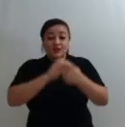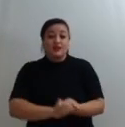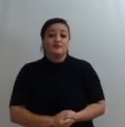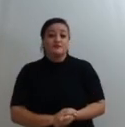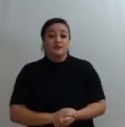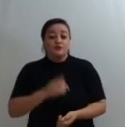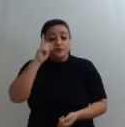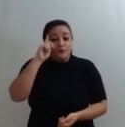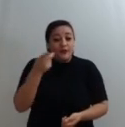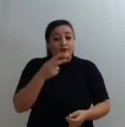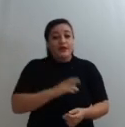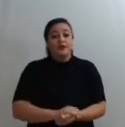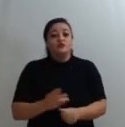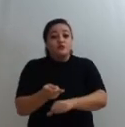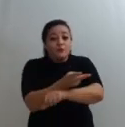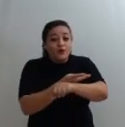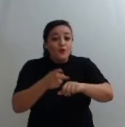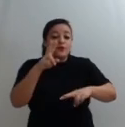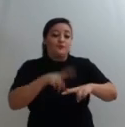Ministro Rogério.